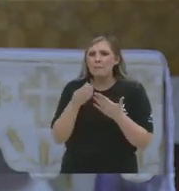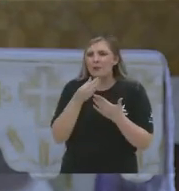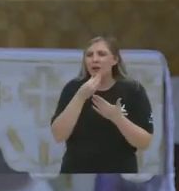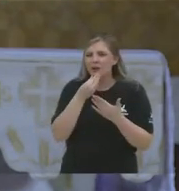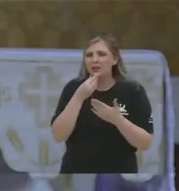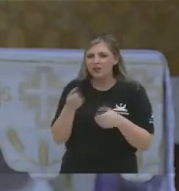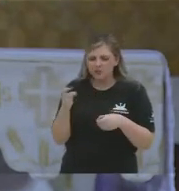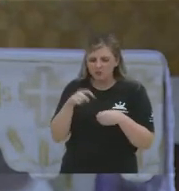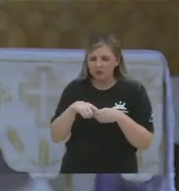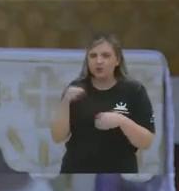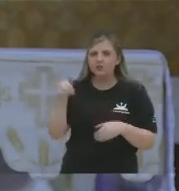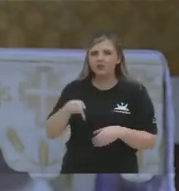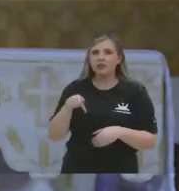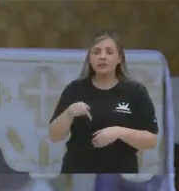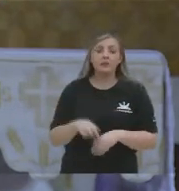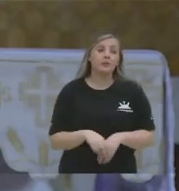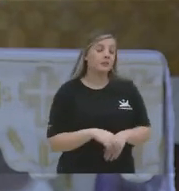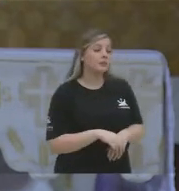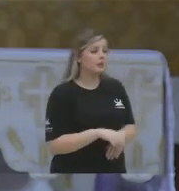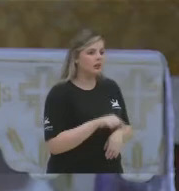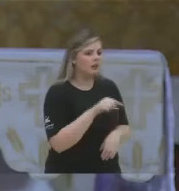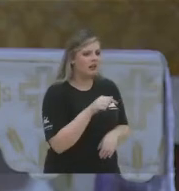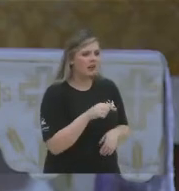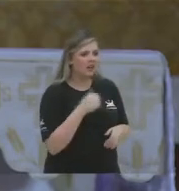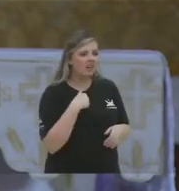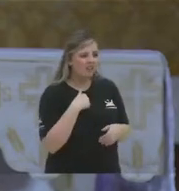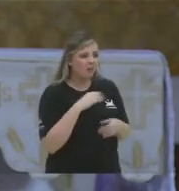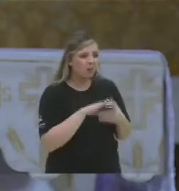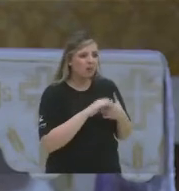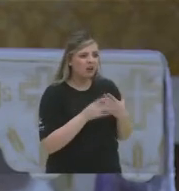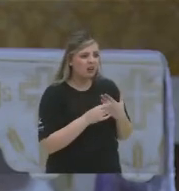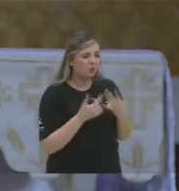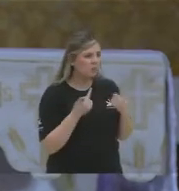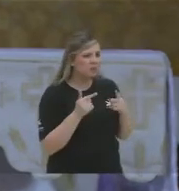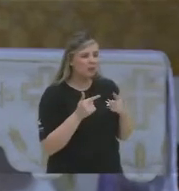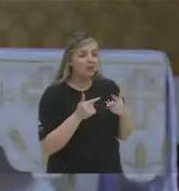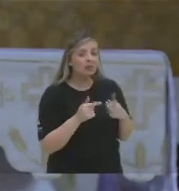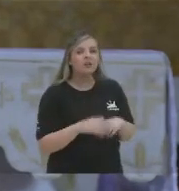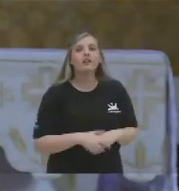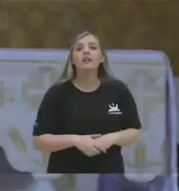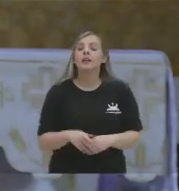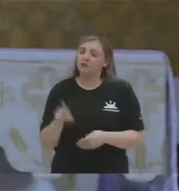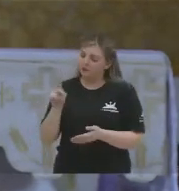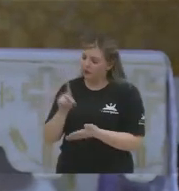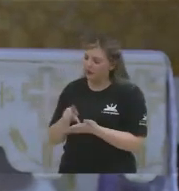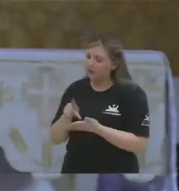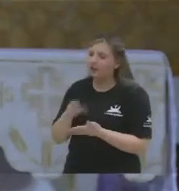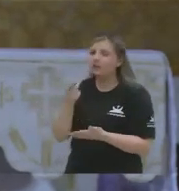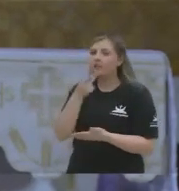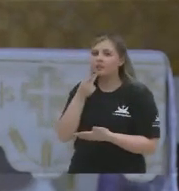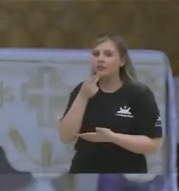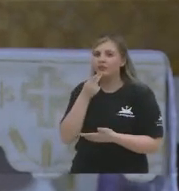marido. Disse Jesus: tens razão de dizer que não tens marido. Tiveste